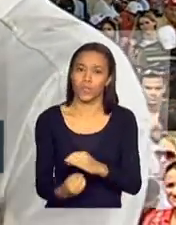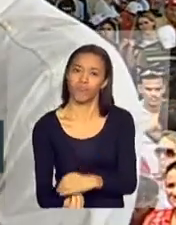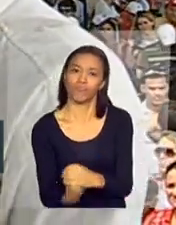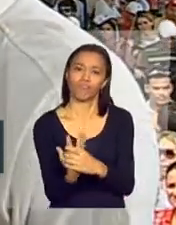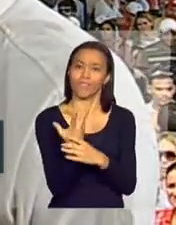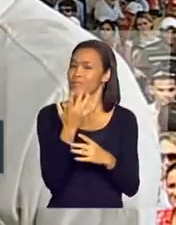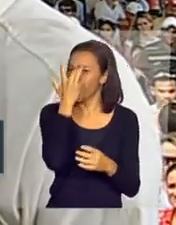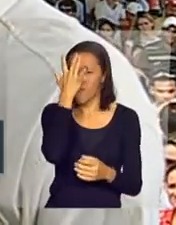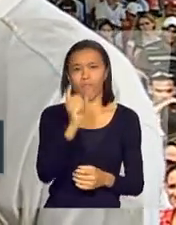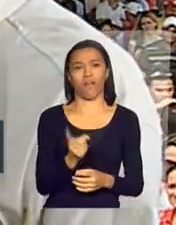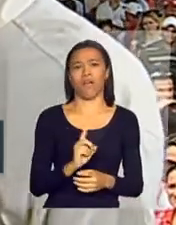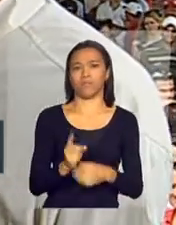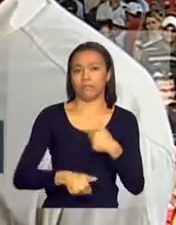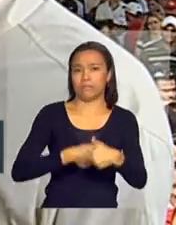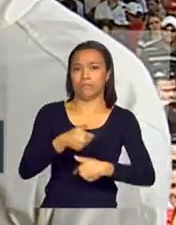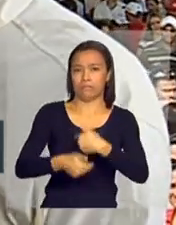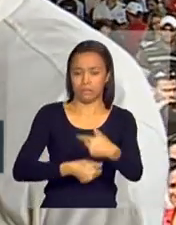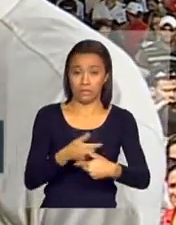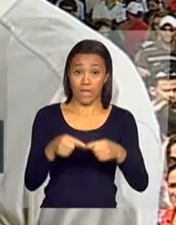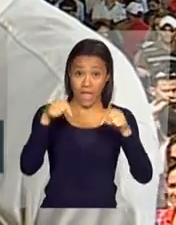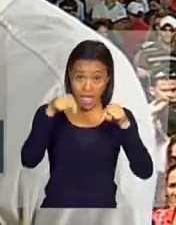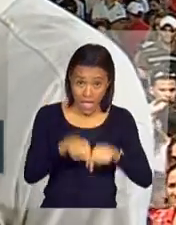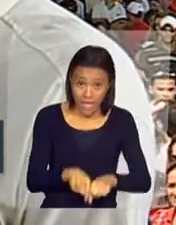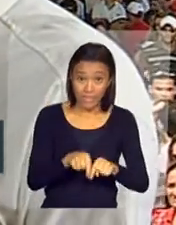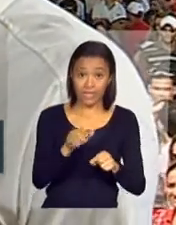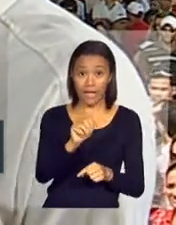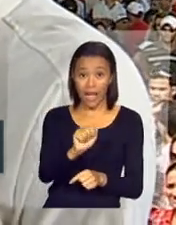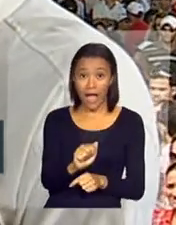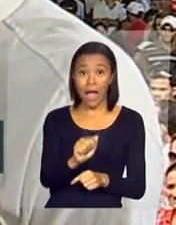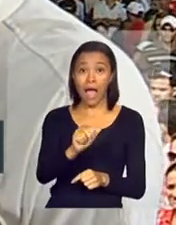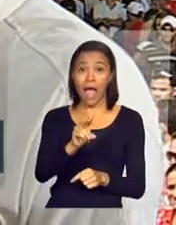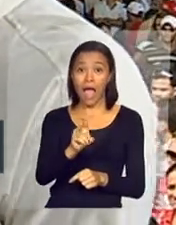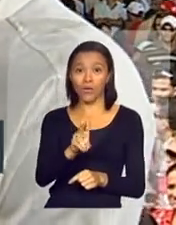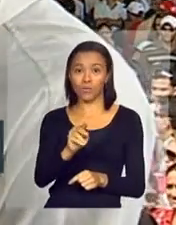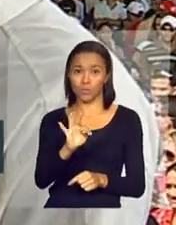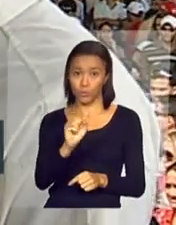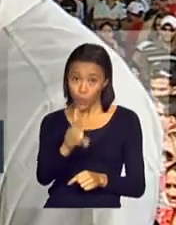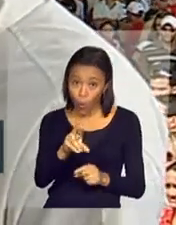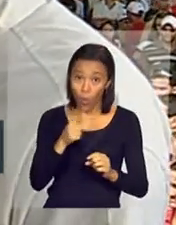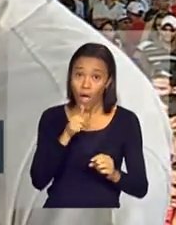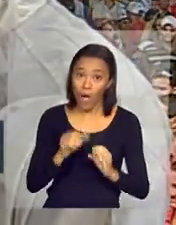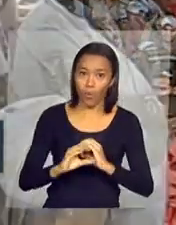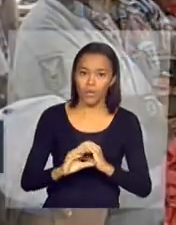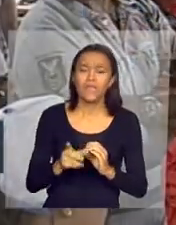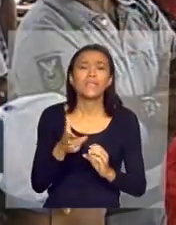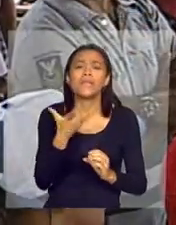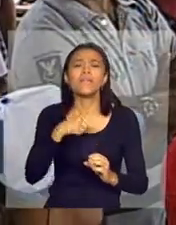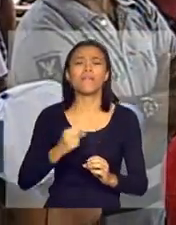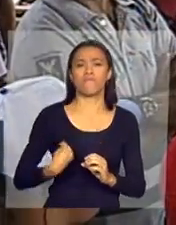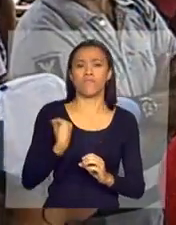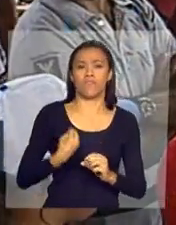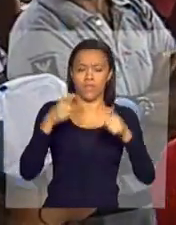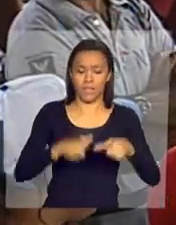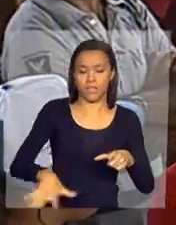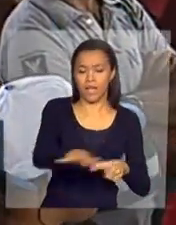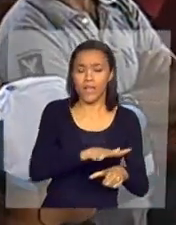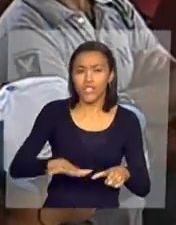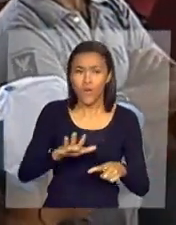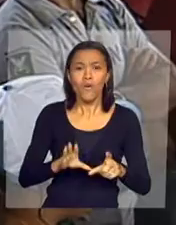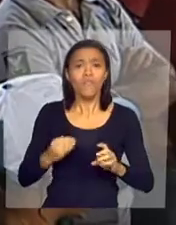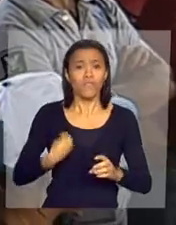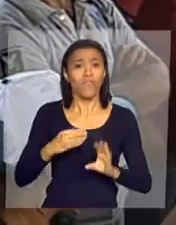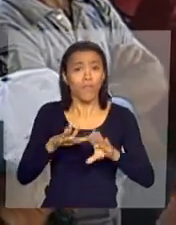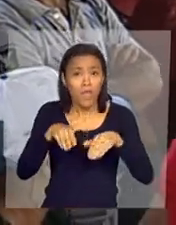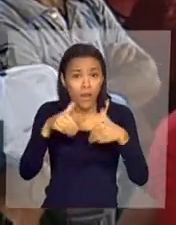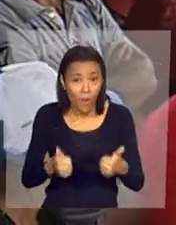fácil lidar com isso. Esses sistemas adutores é exatamente para permitir que quem mora no semiárido possa conviver melhor com esse